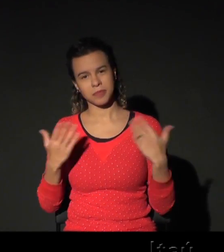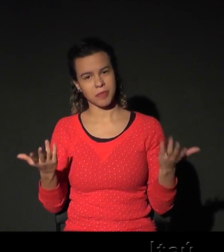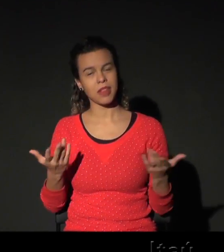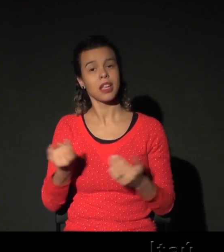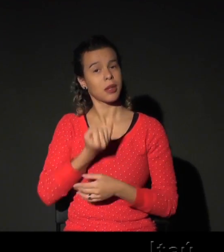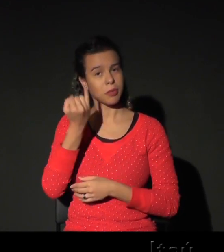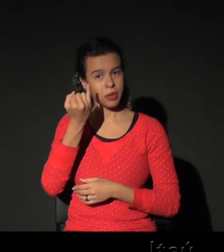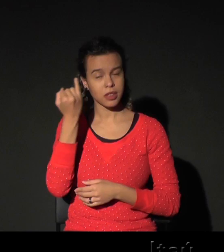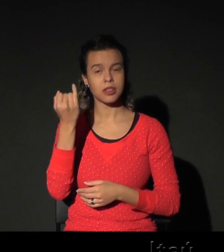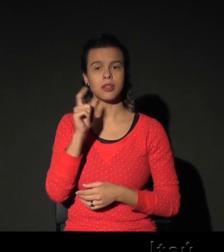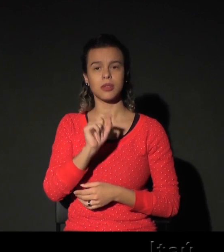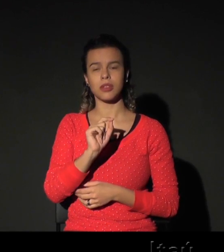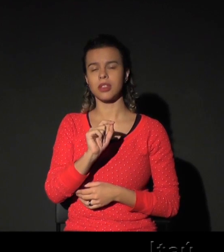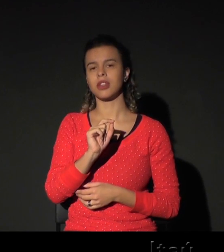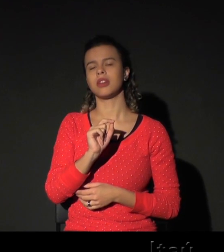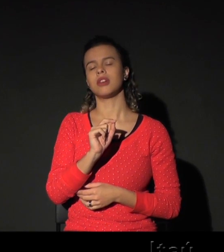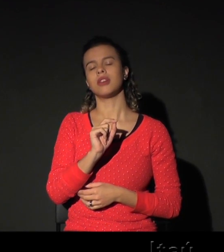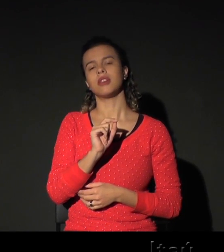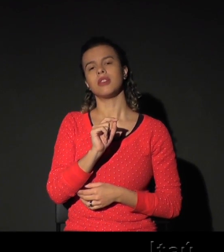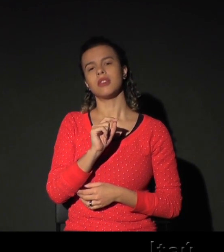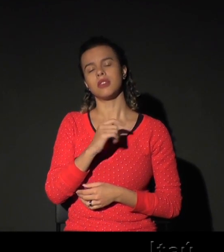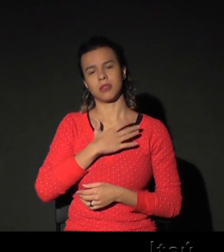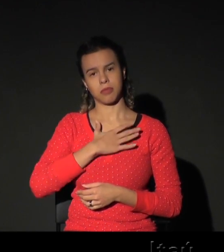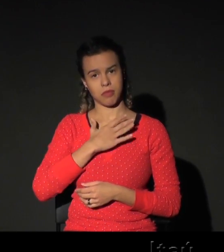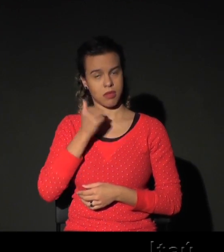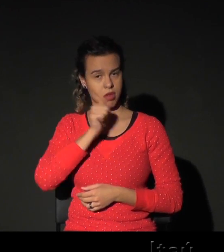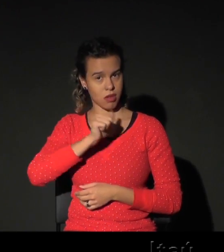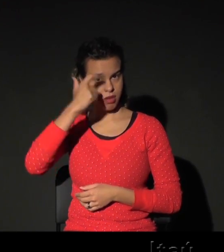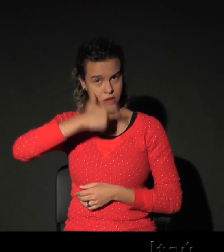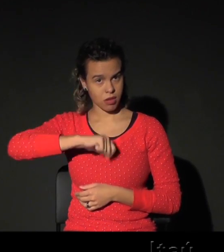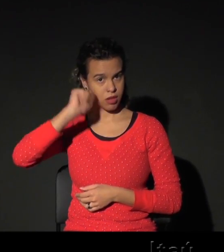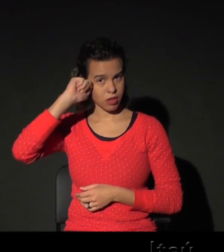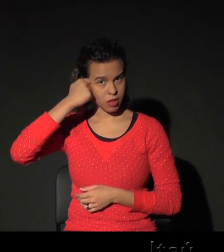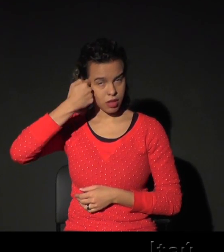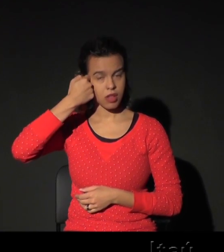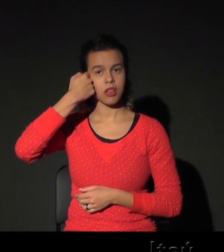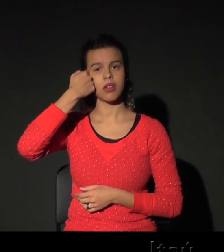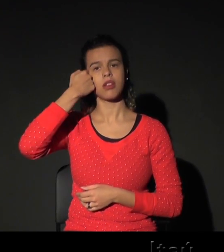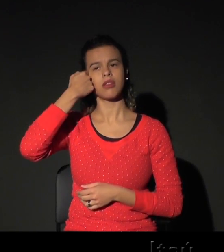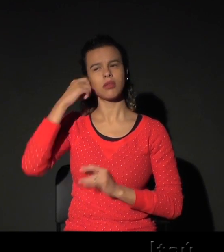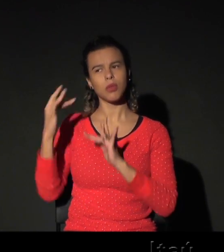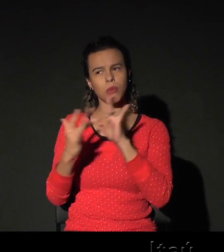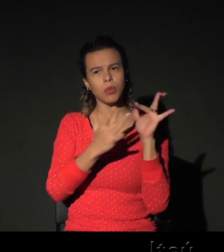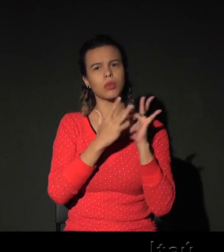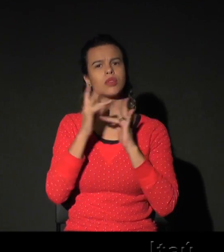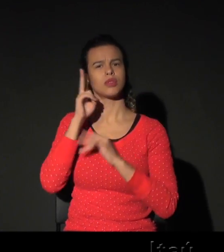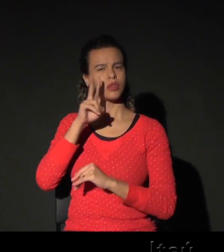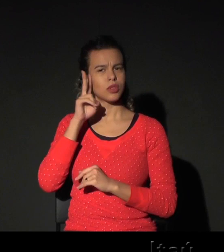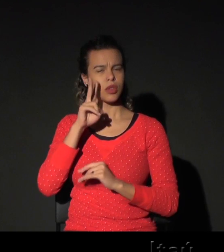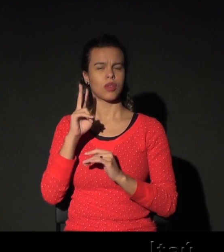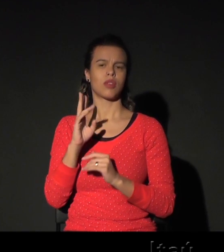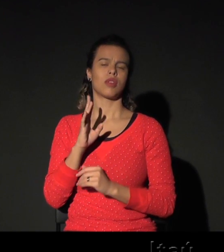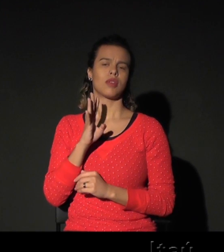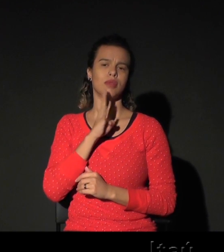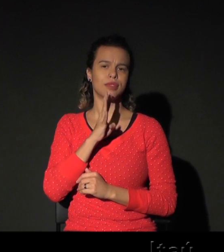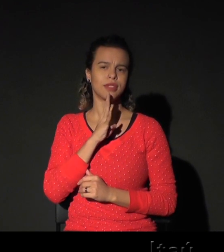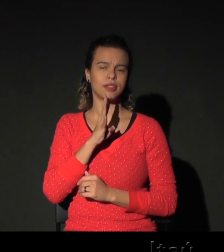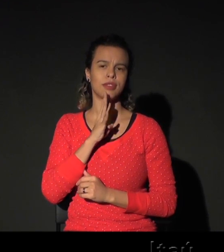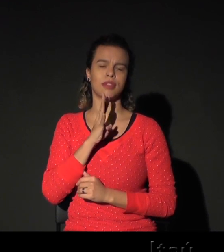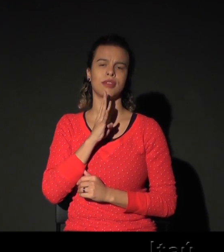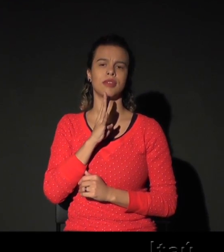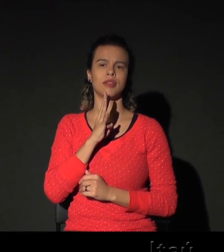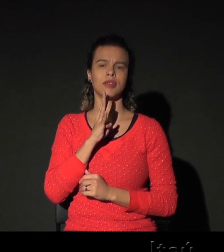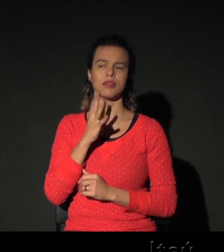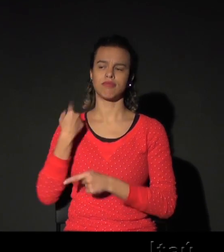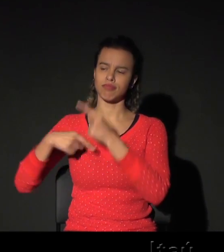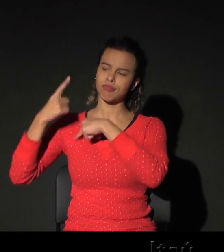quanto que é importante o quanto que foi importante para mim enquanto mulher negra ter contato com essa história conhecer a